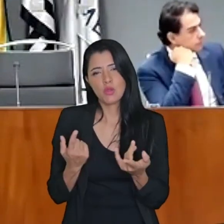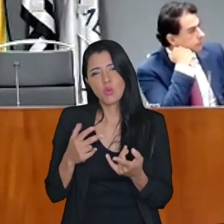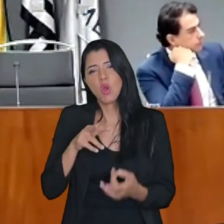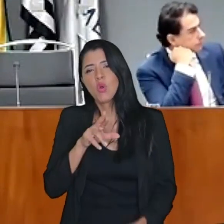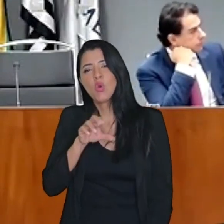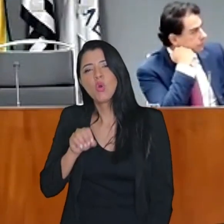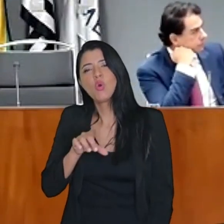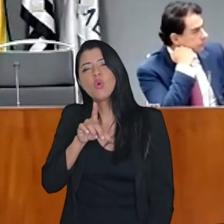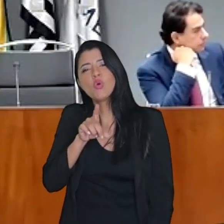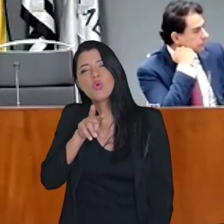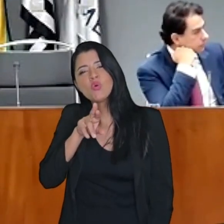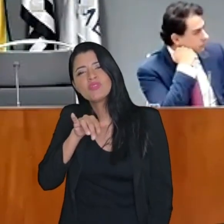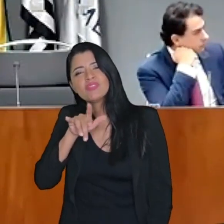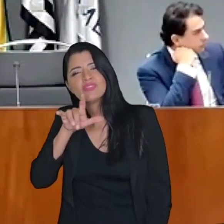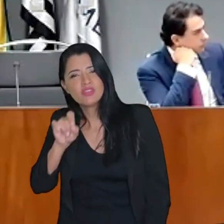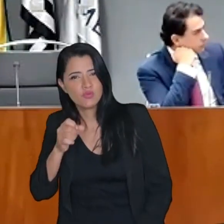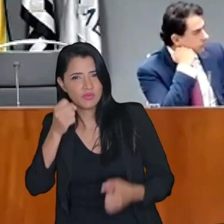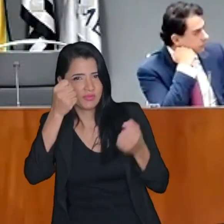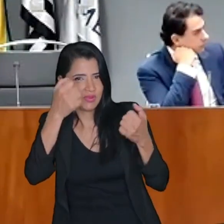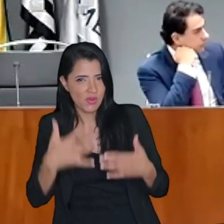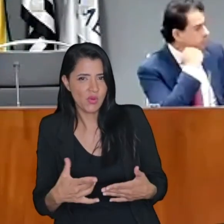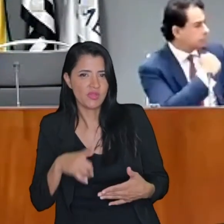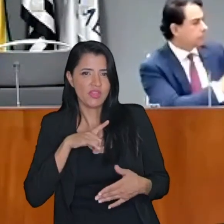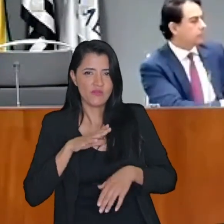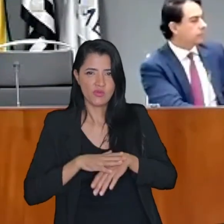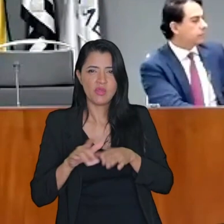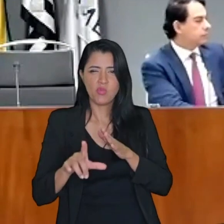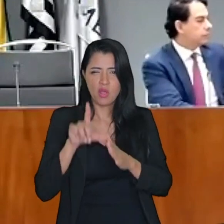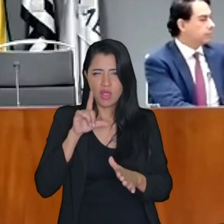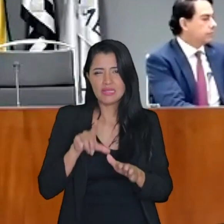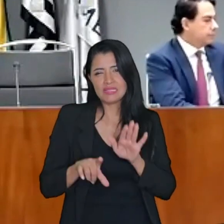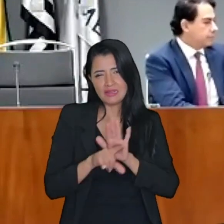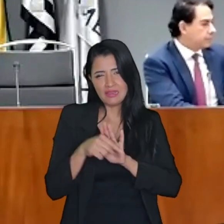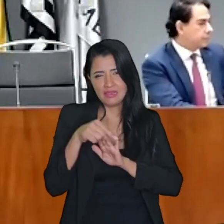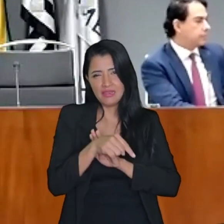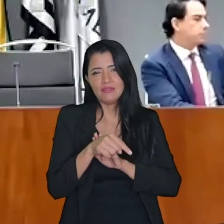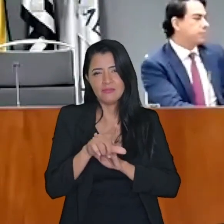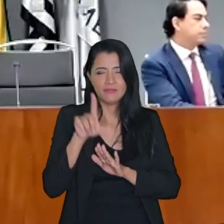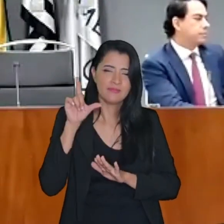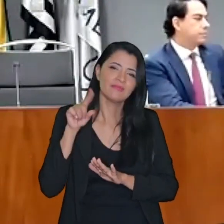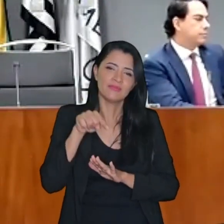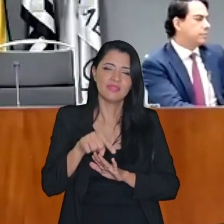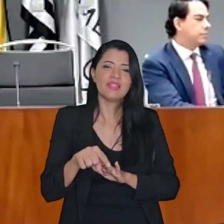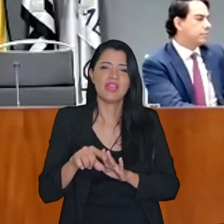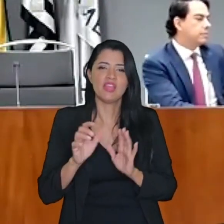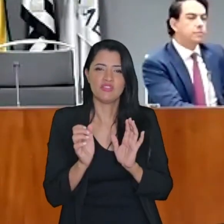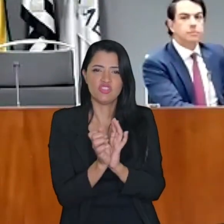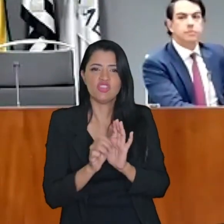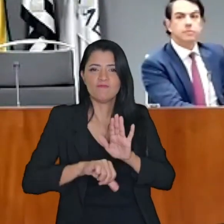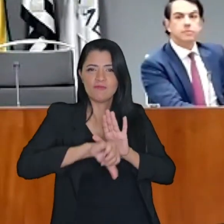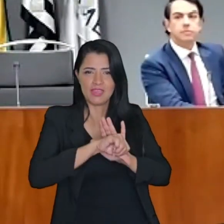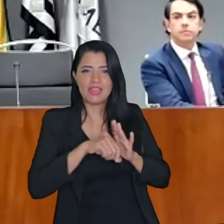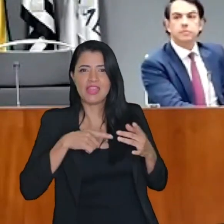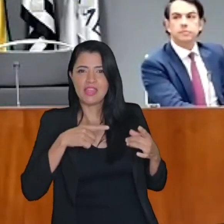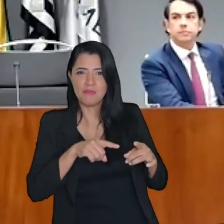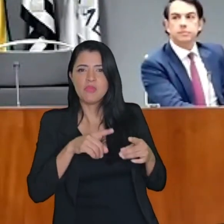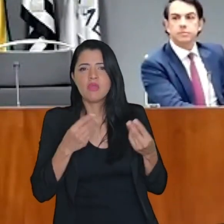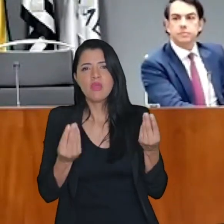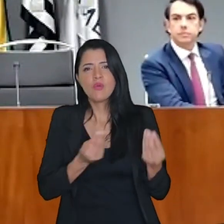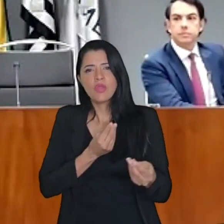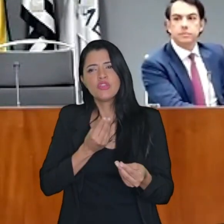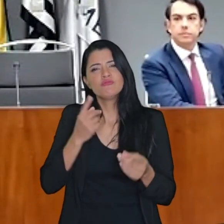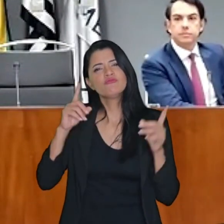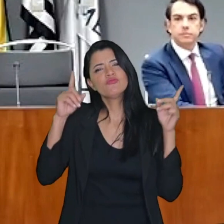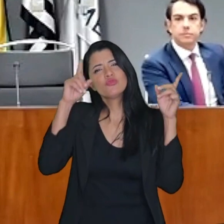gente teve um tempo aqui, em especial antes da lei das ORCRINs, em que a gente tinha uma dificuldade